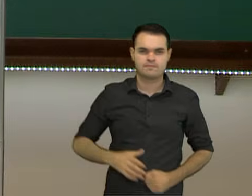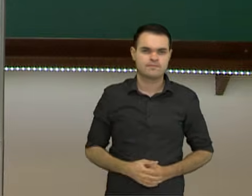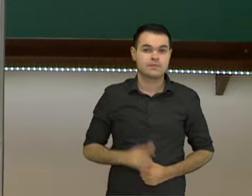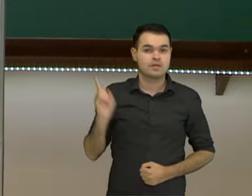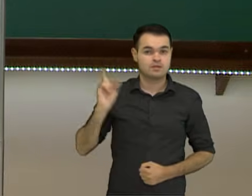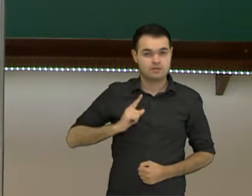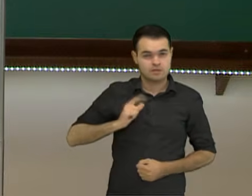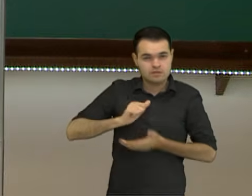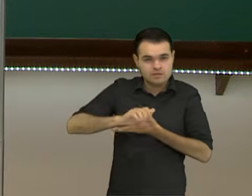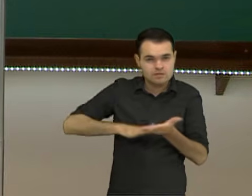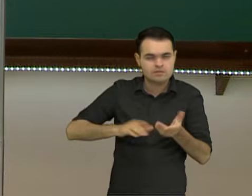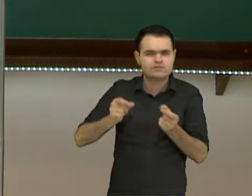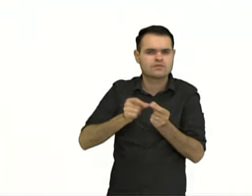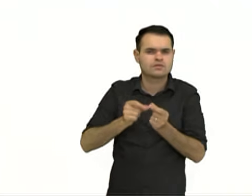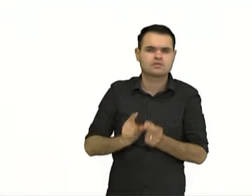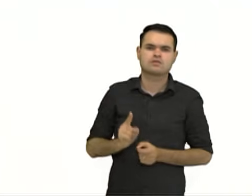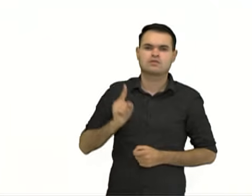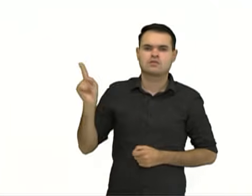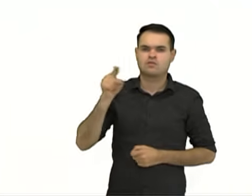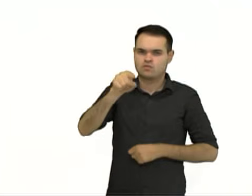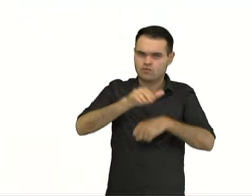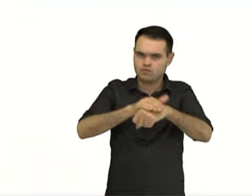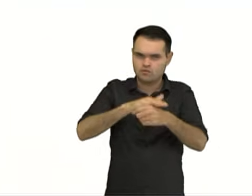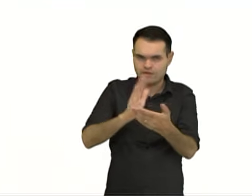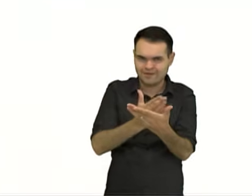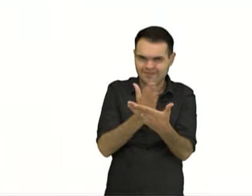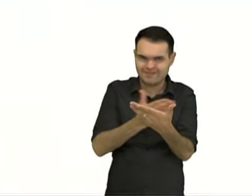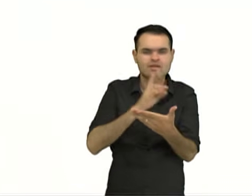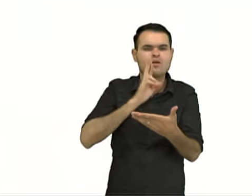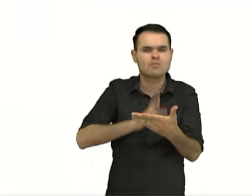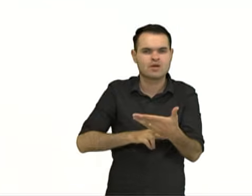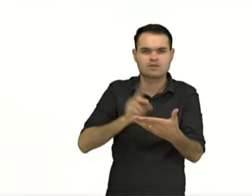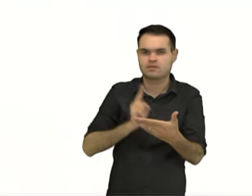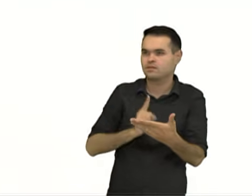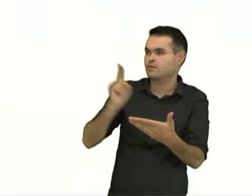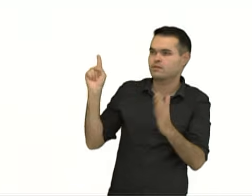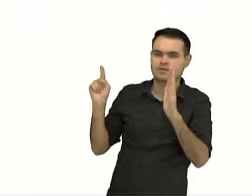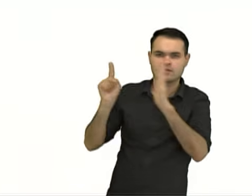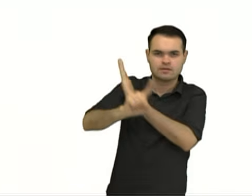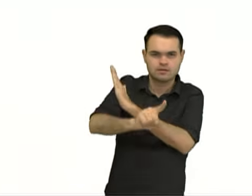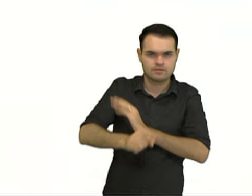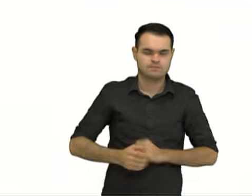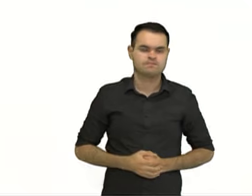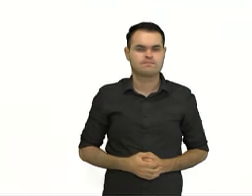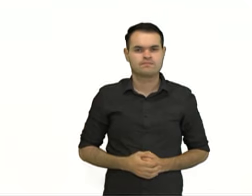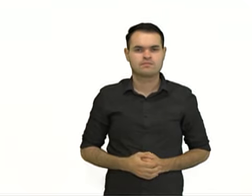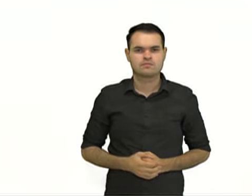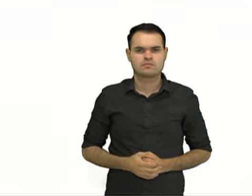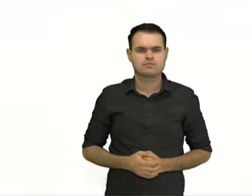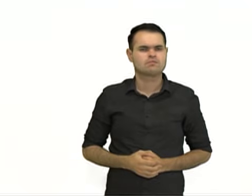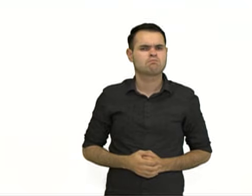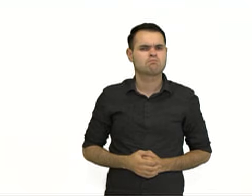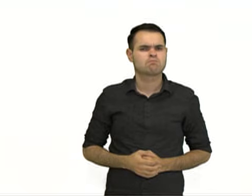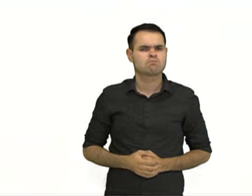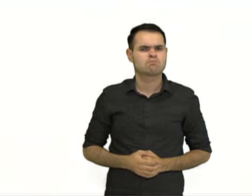uma atividade para a gente fazer. No seu caderno, responda a seguinte questão: qual o